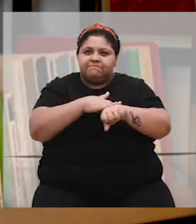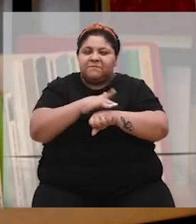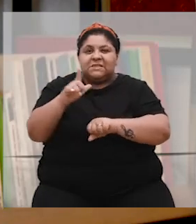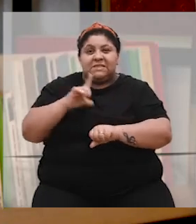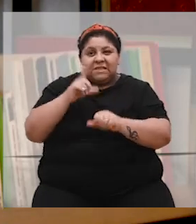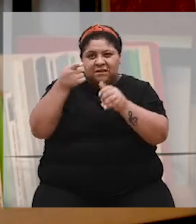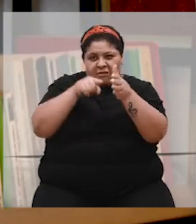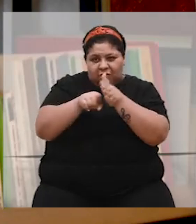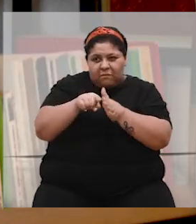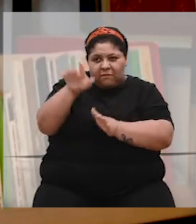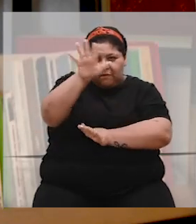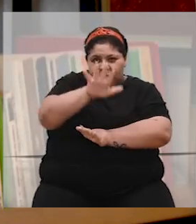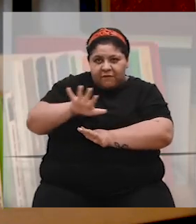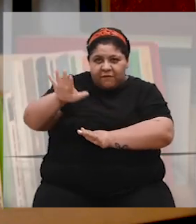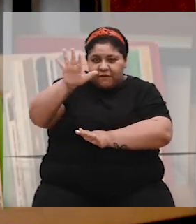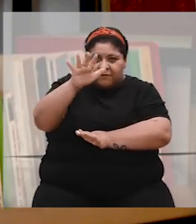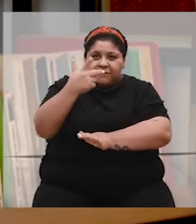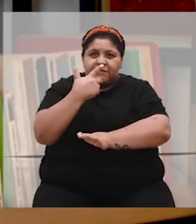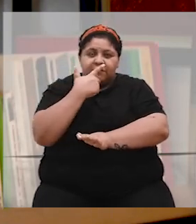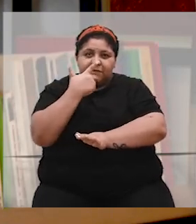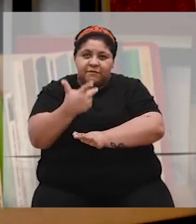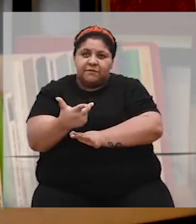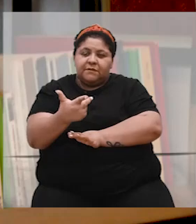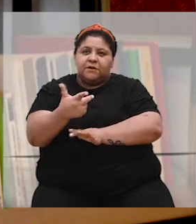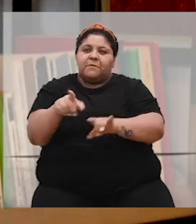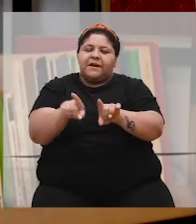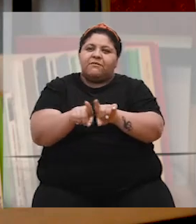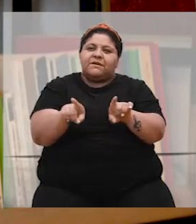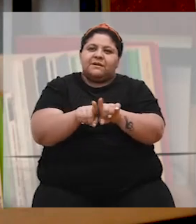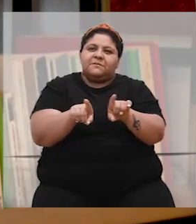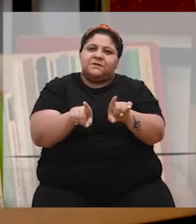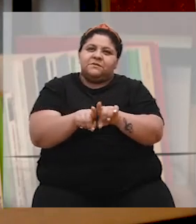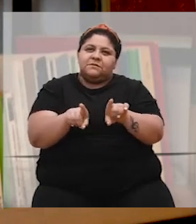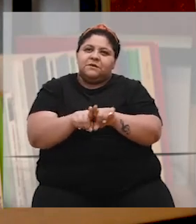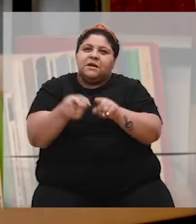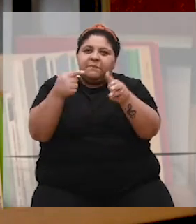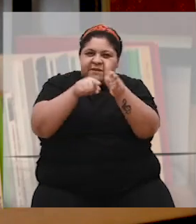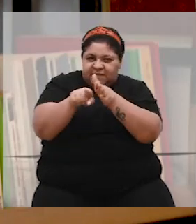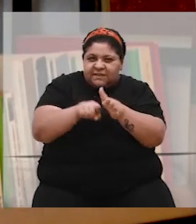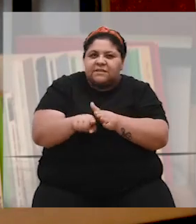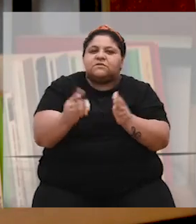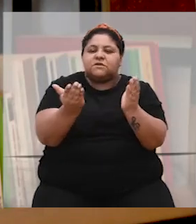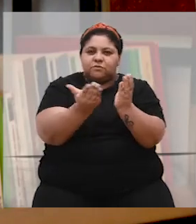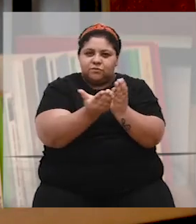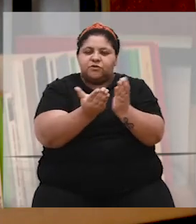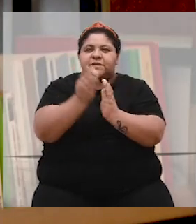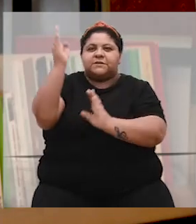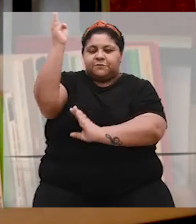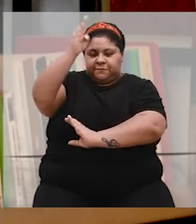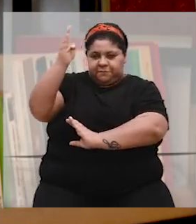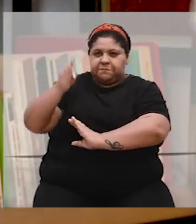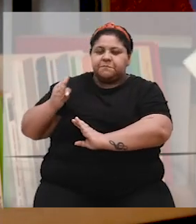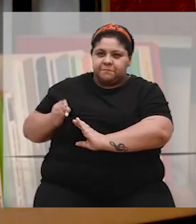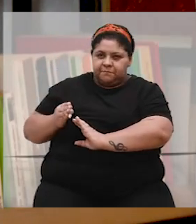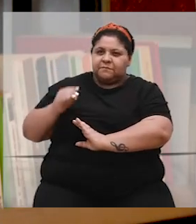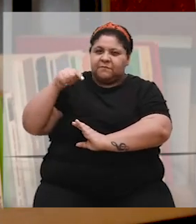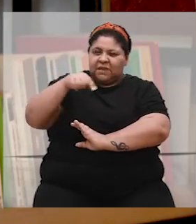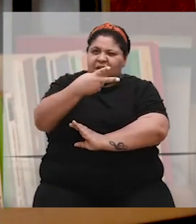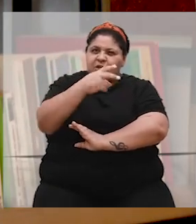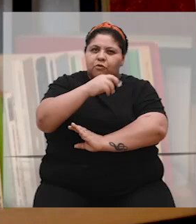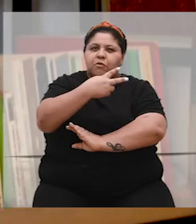nossa conversa, teve uma pesquisa nacional, Retratos da Leitura no Brasil, que nos mostrou, a última é